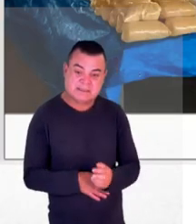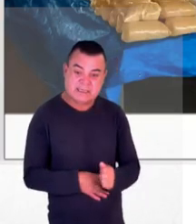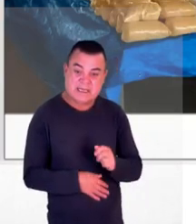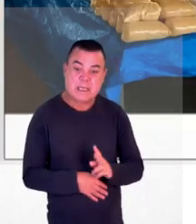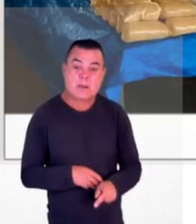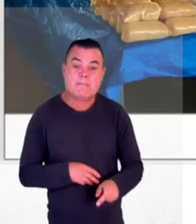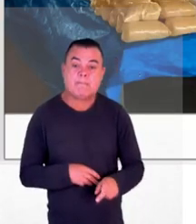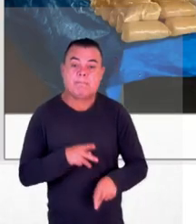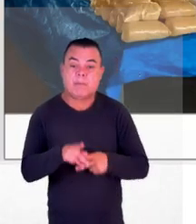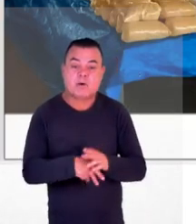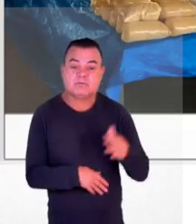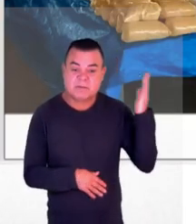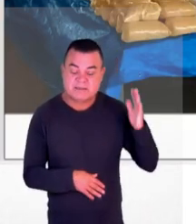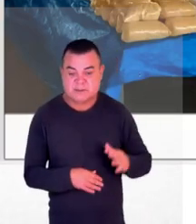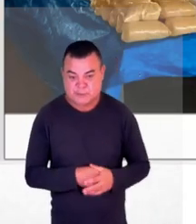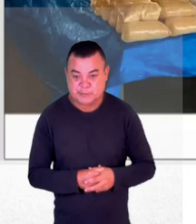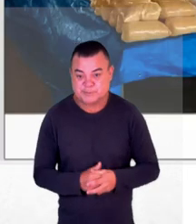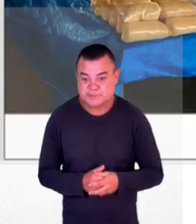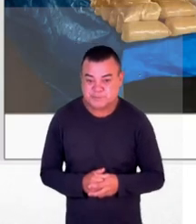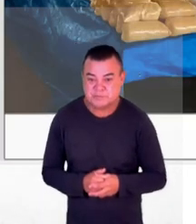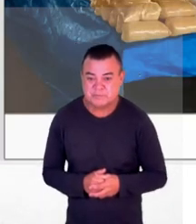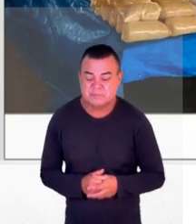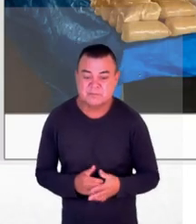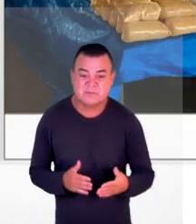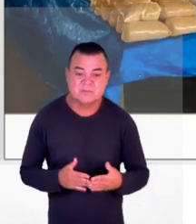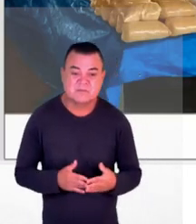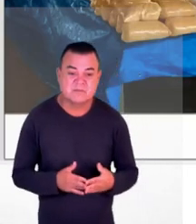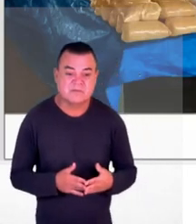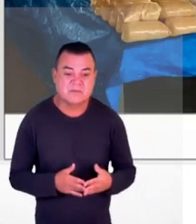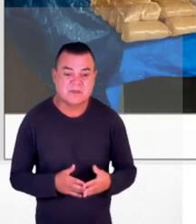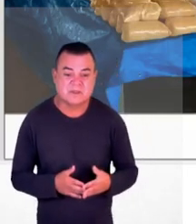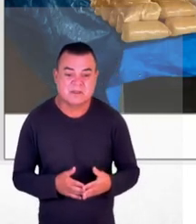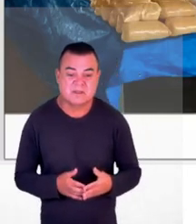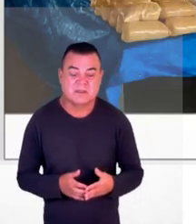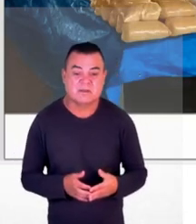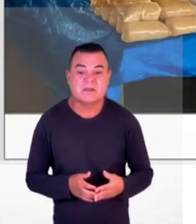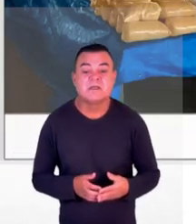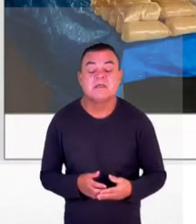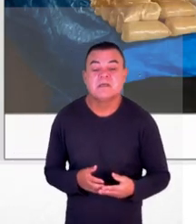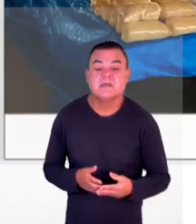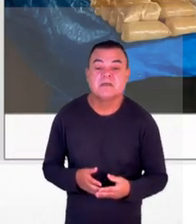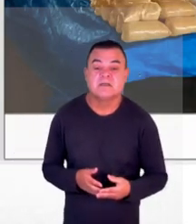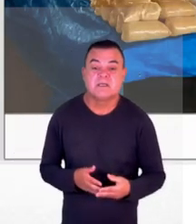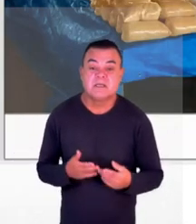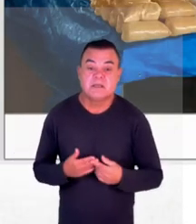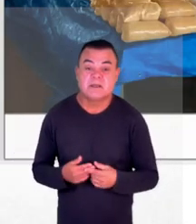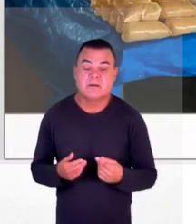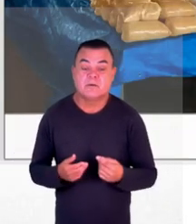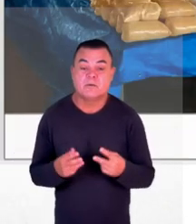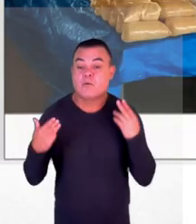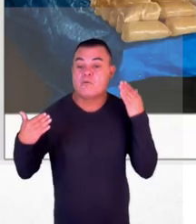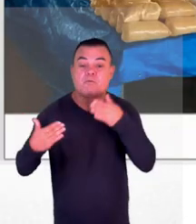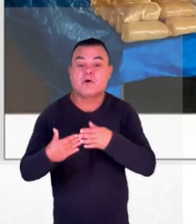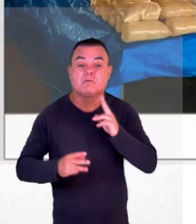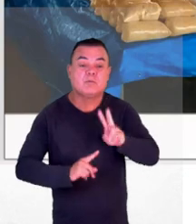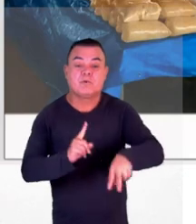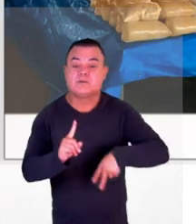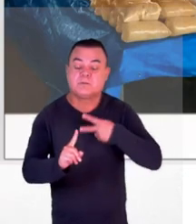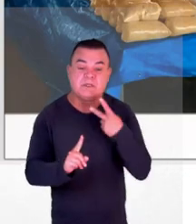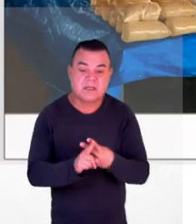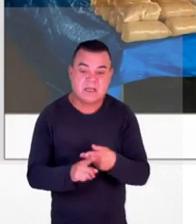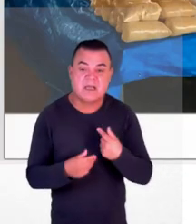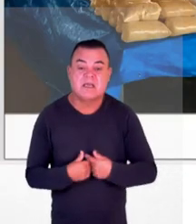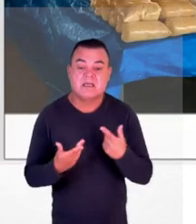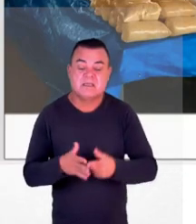no Amazonas até então né Aí é criada meso patra pa do Brasil ela Visa multiplicar essa experiência do Amazonas pro Brasil